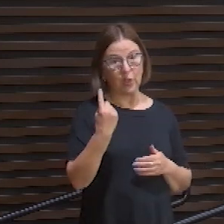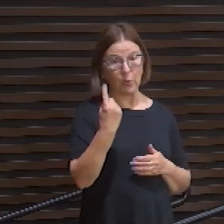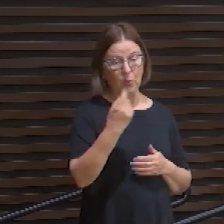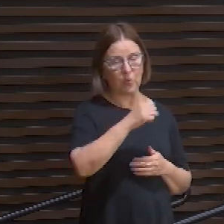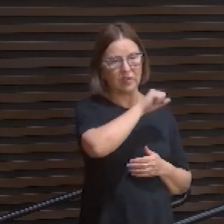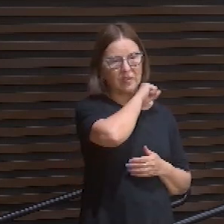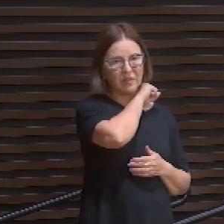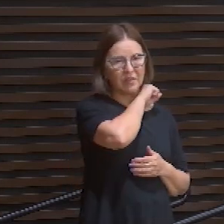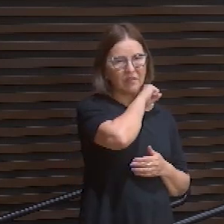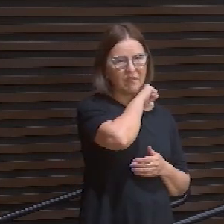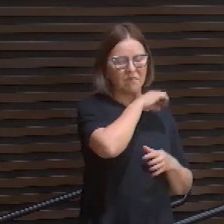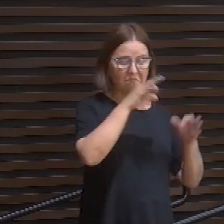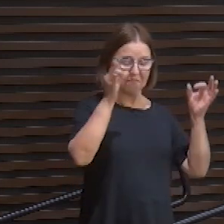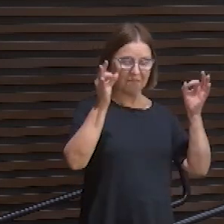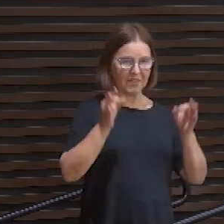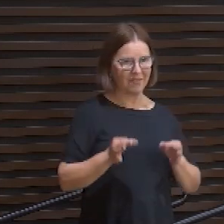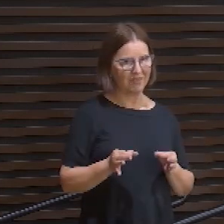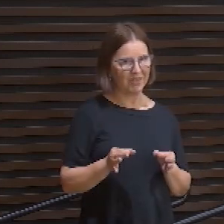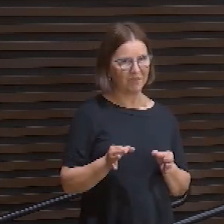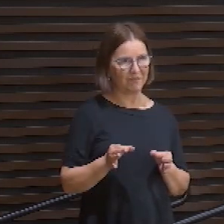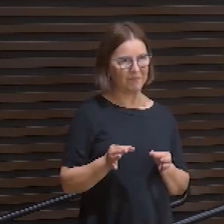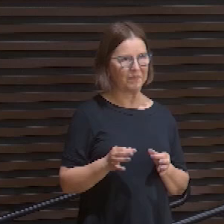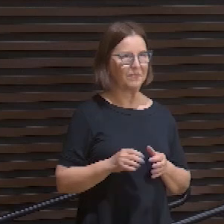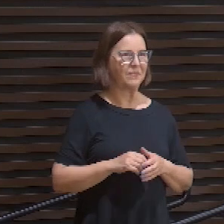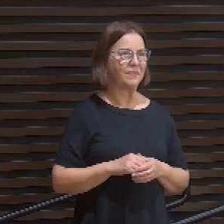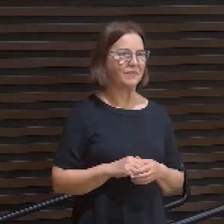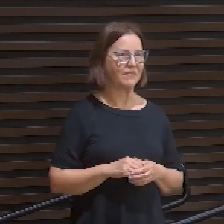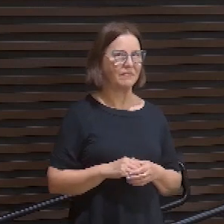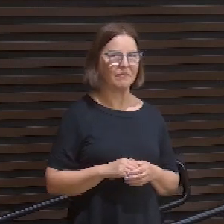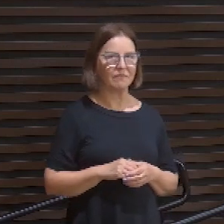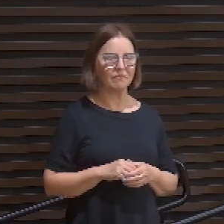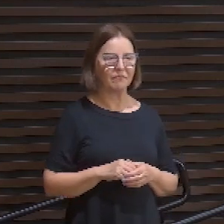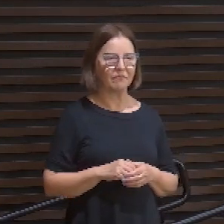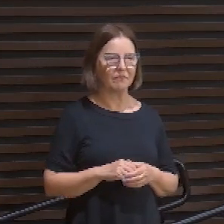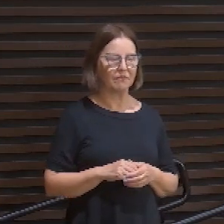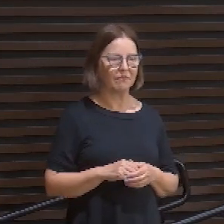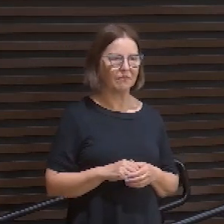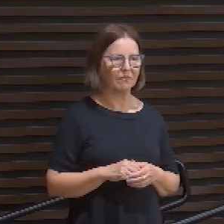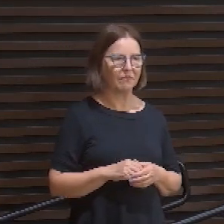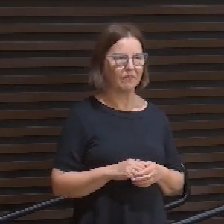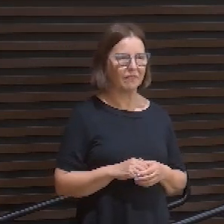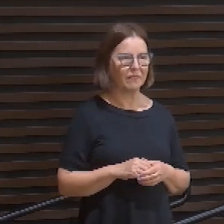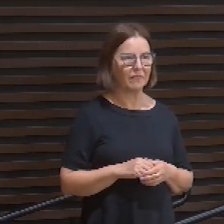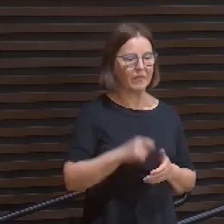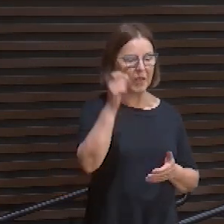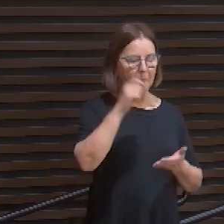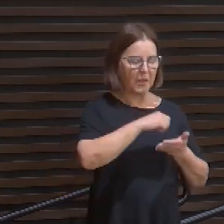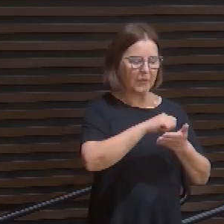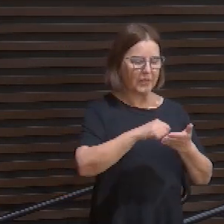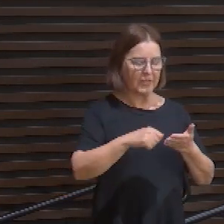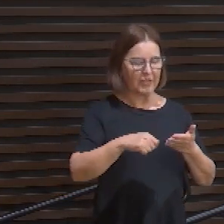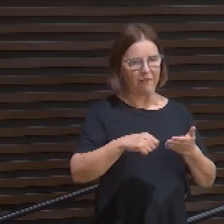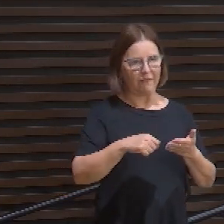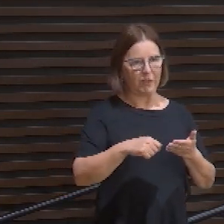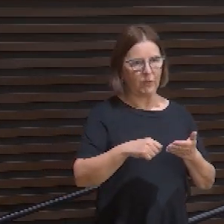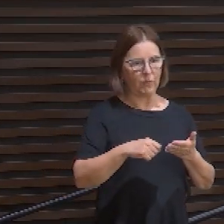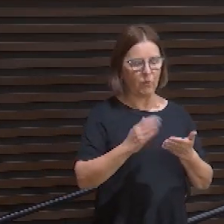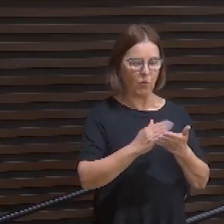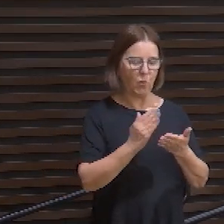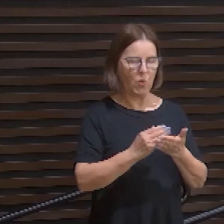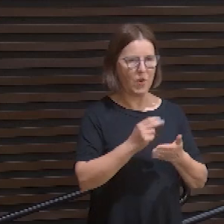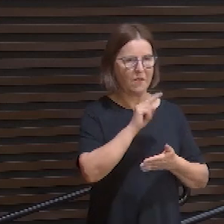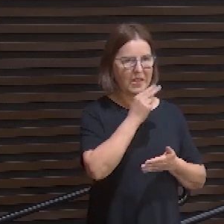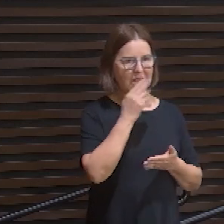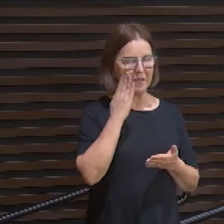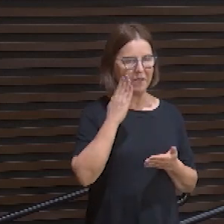sacrifício perfeito. E o autor, ele começa fazendo uma